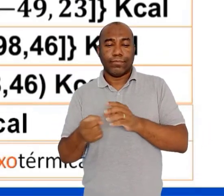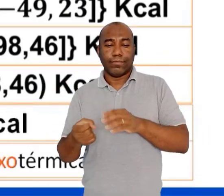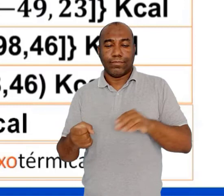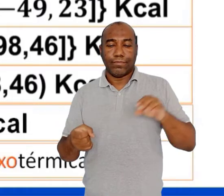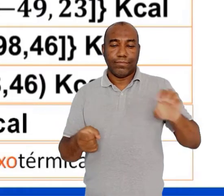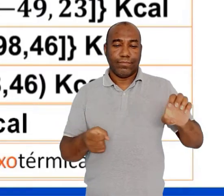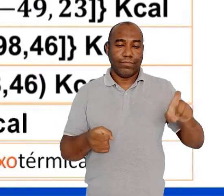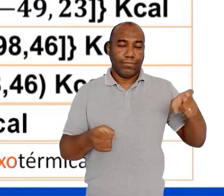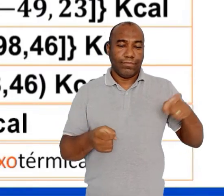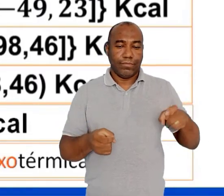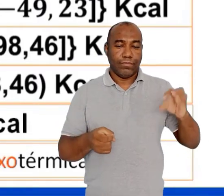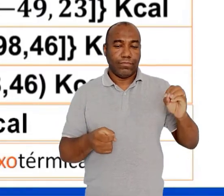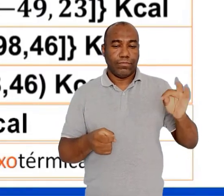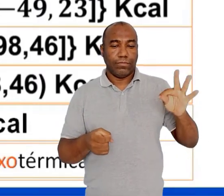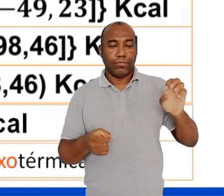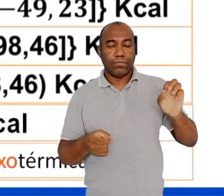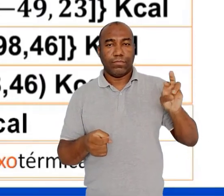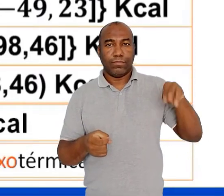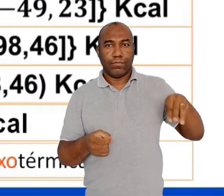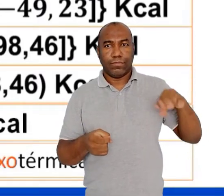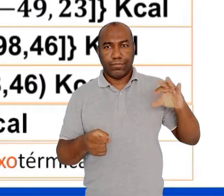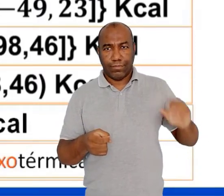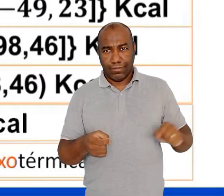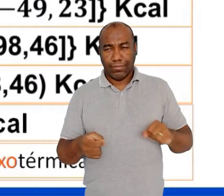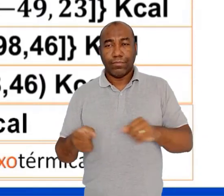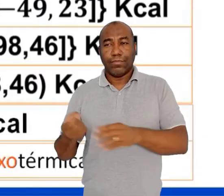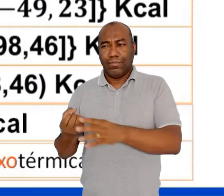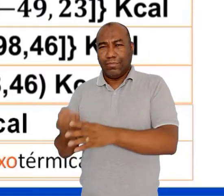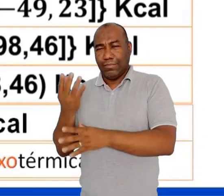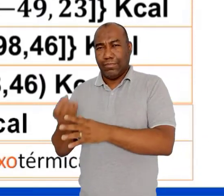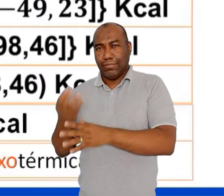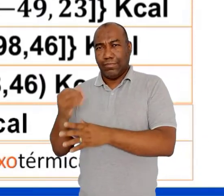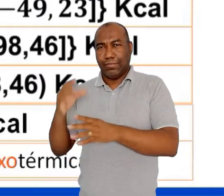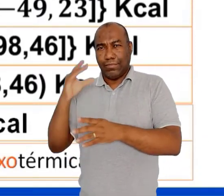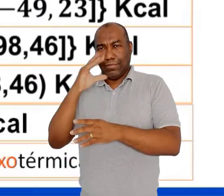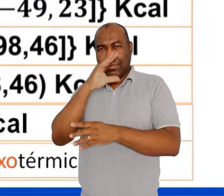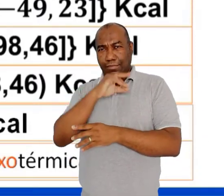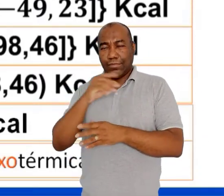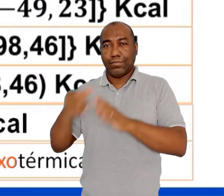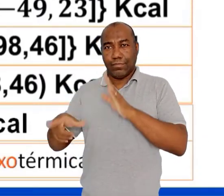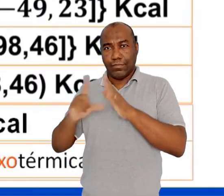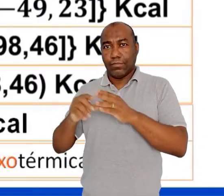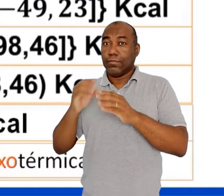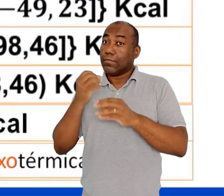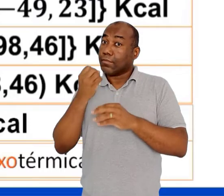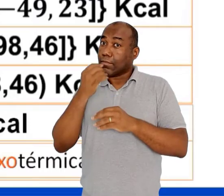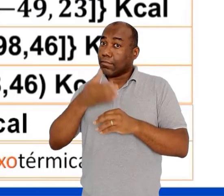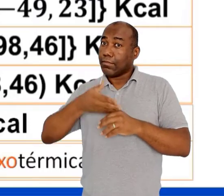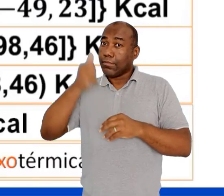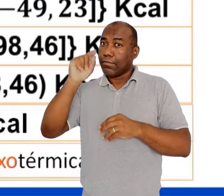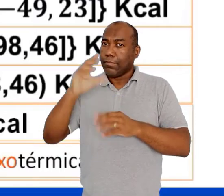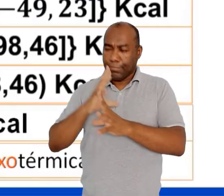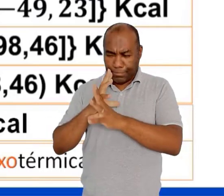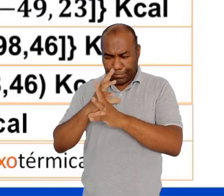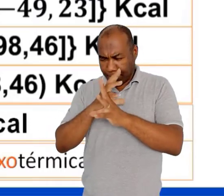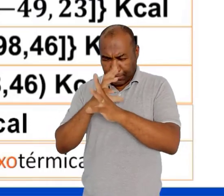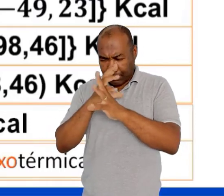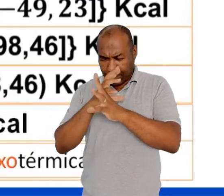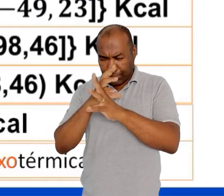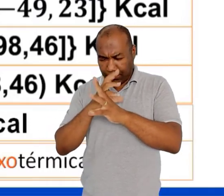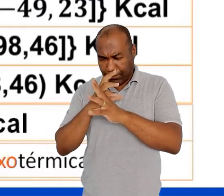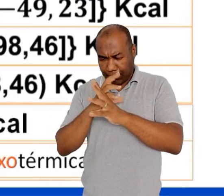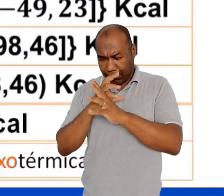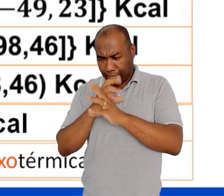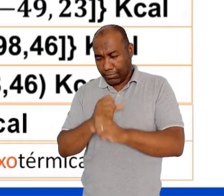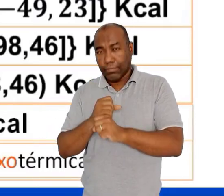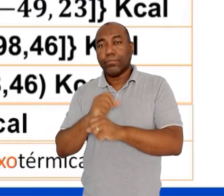as vizinhanças. Então, por isso que é importante você saber fazer os cálculos para prever a reação química antes de ela ser feita propriamente dita